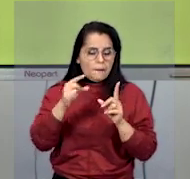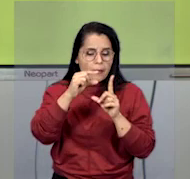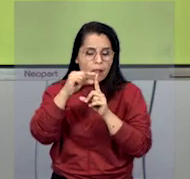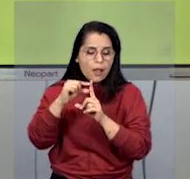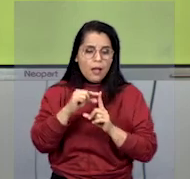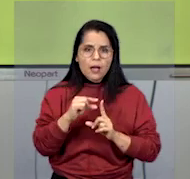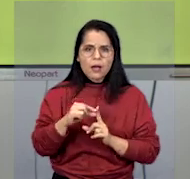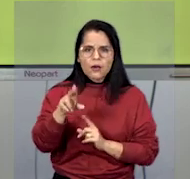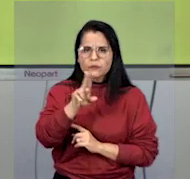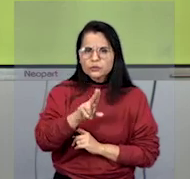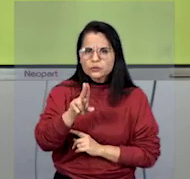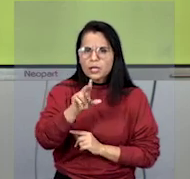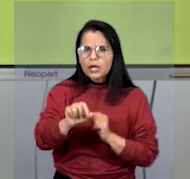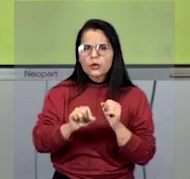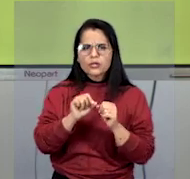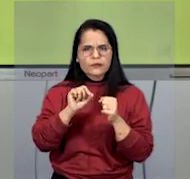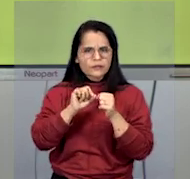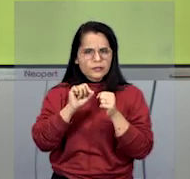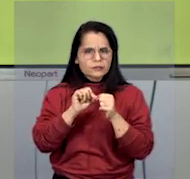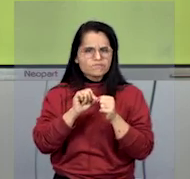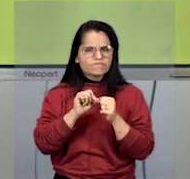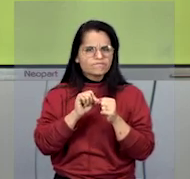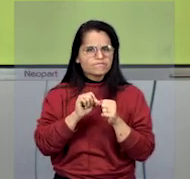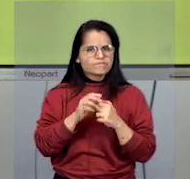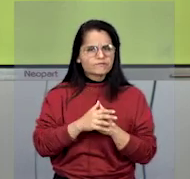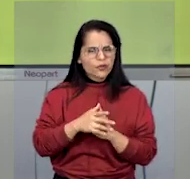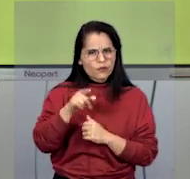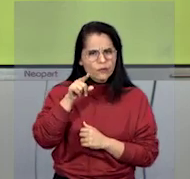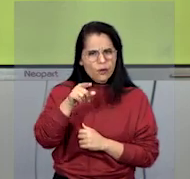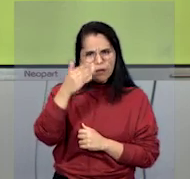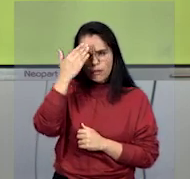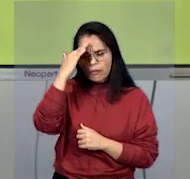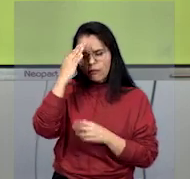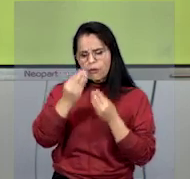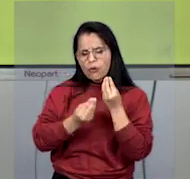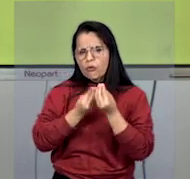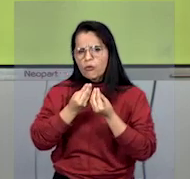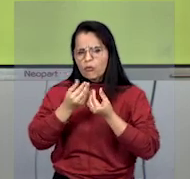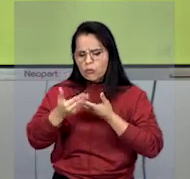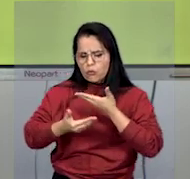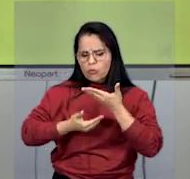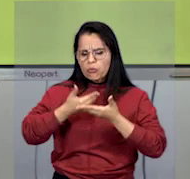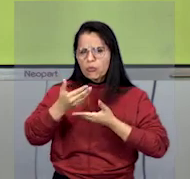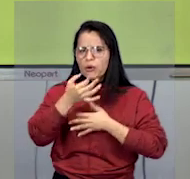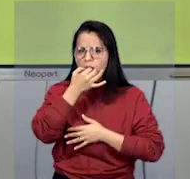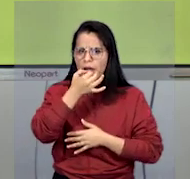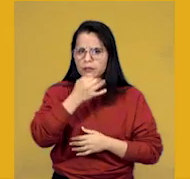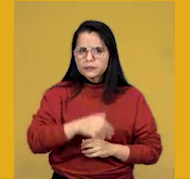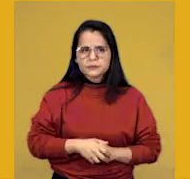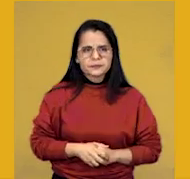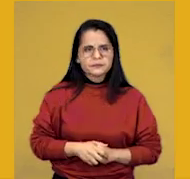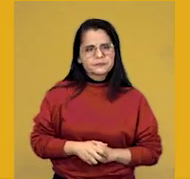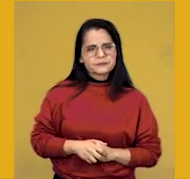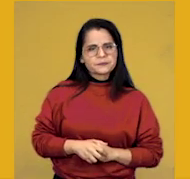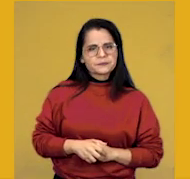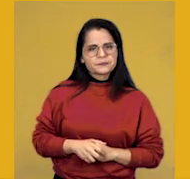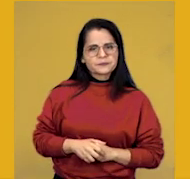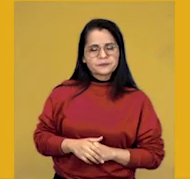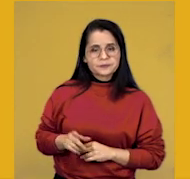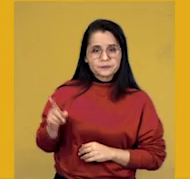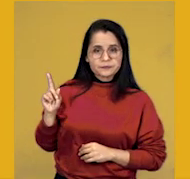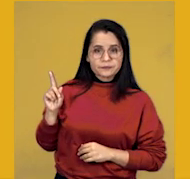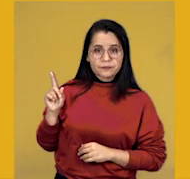palavras usadas que vão fazer você entender como que é construído o argumento.